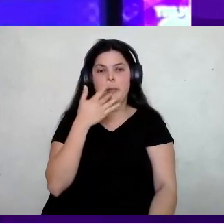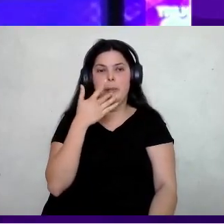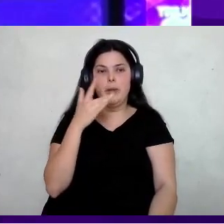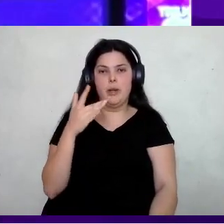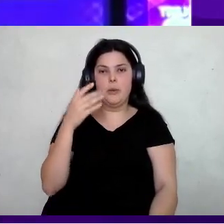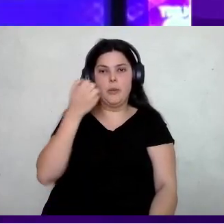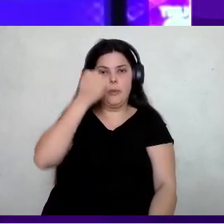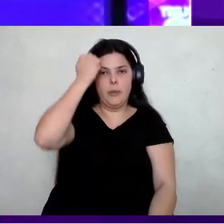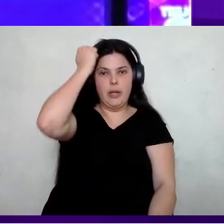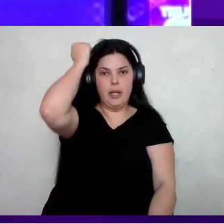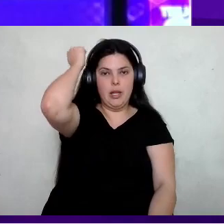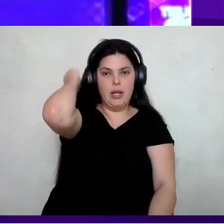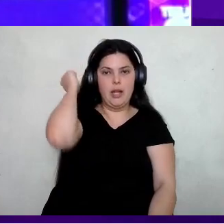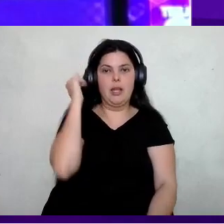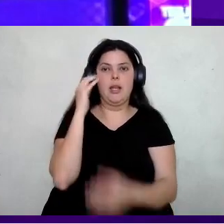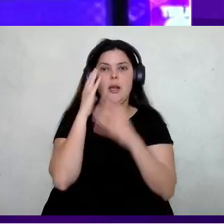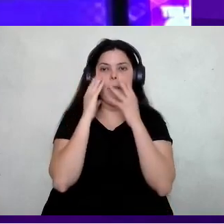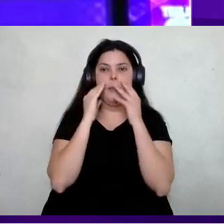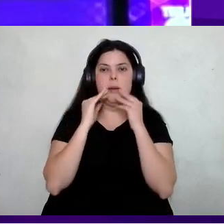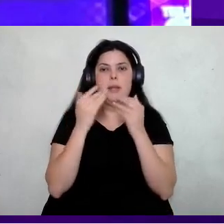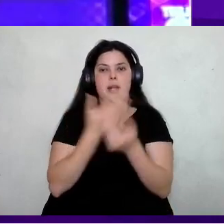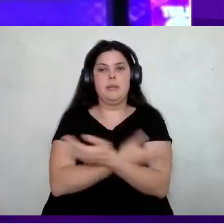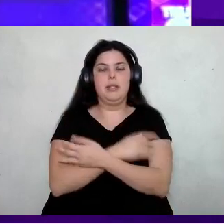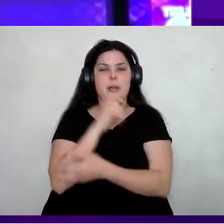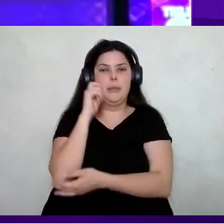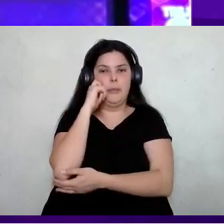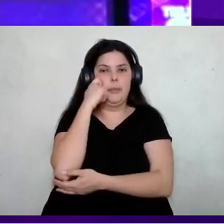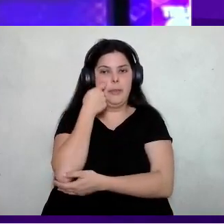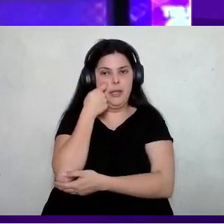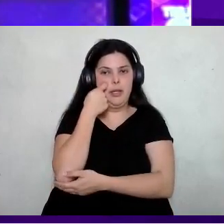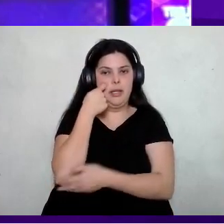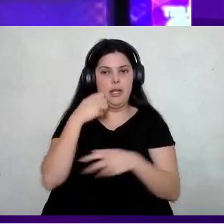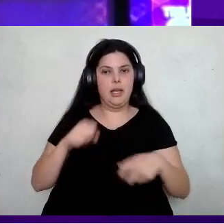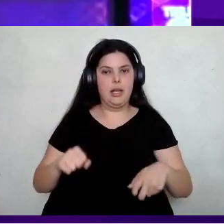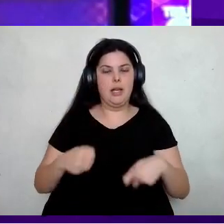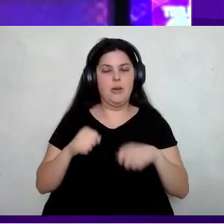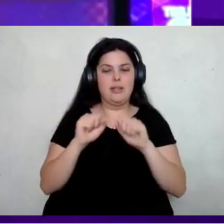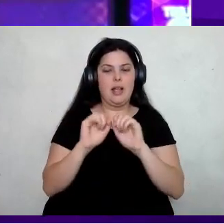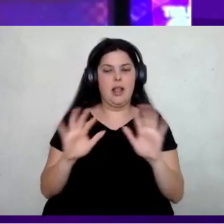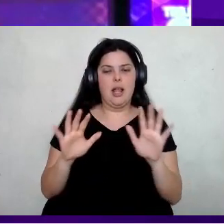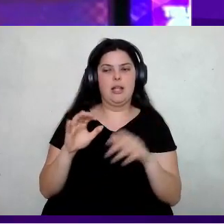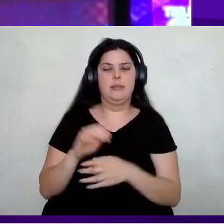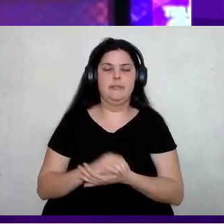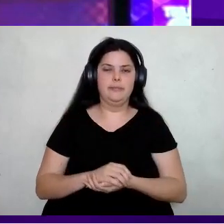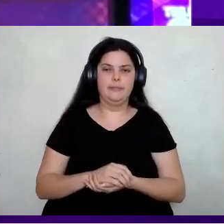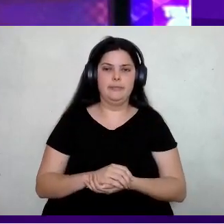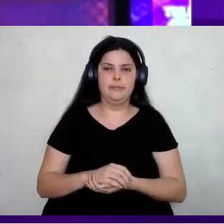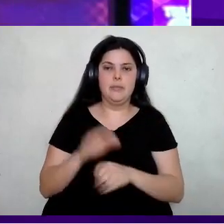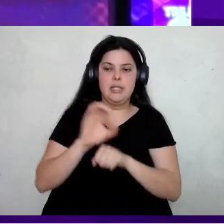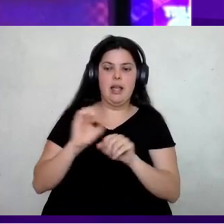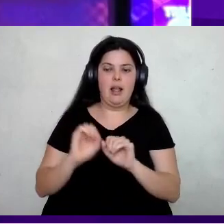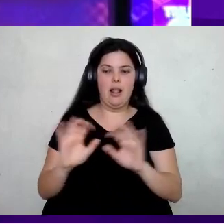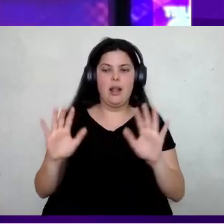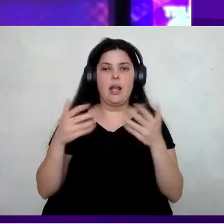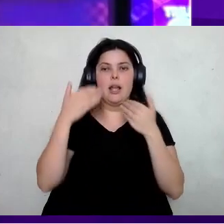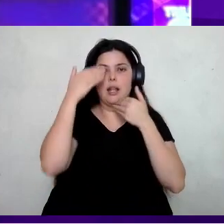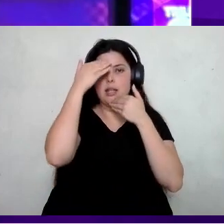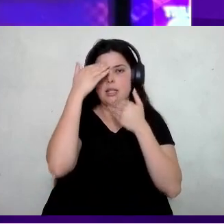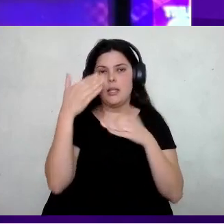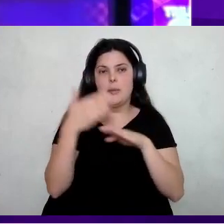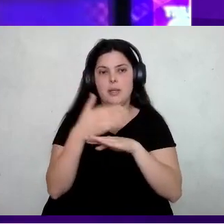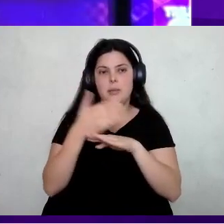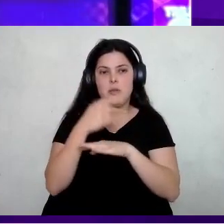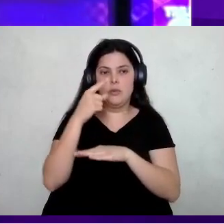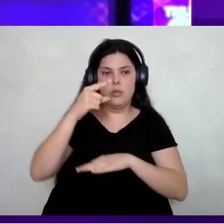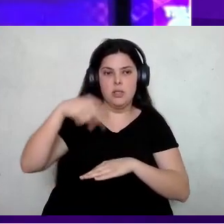de barba, estou com uma camiseta preta e com uma calça clara, cinza clara. Queria agradecer a presença de vocês, vou contar